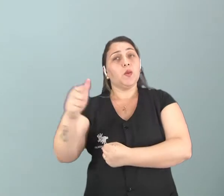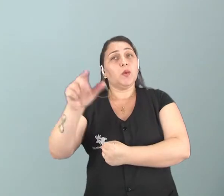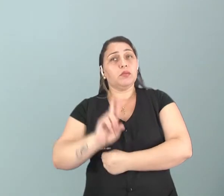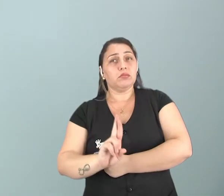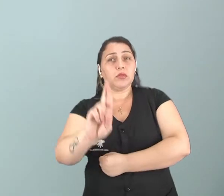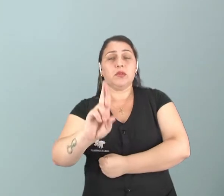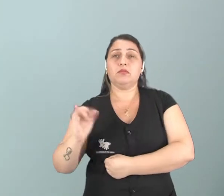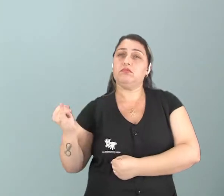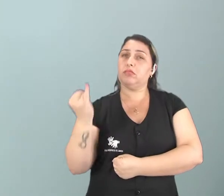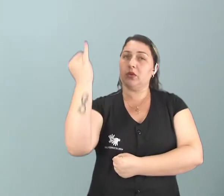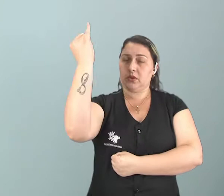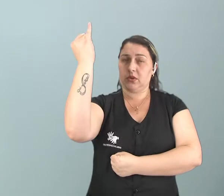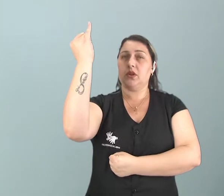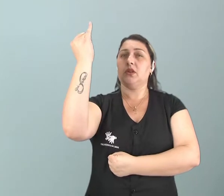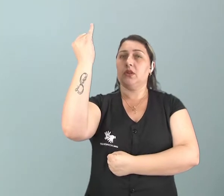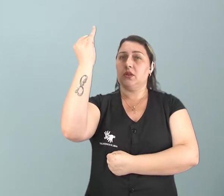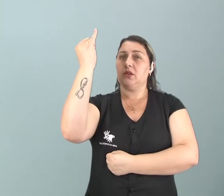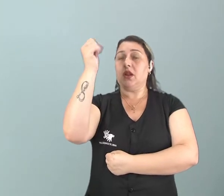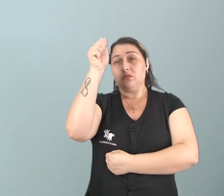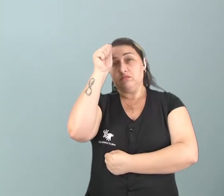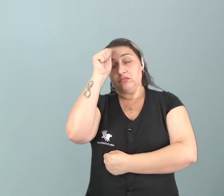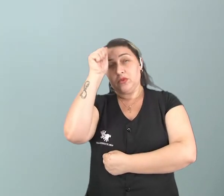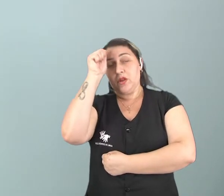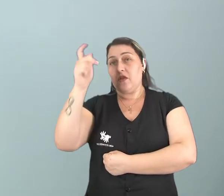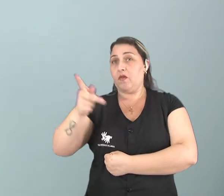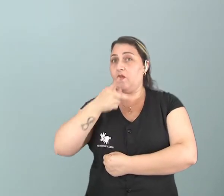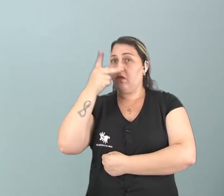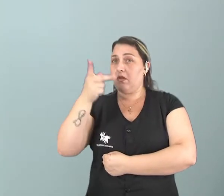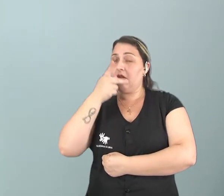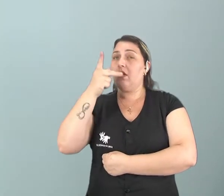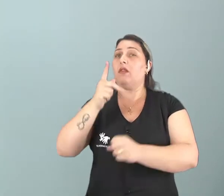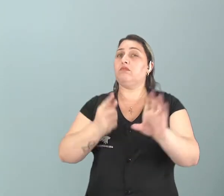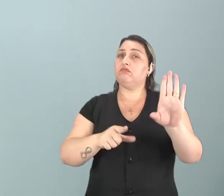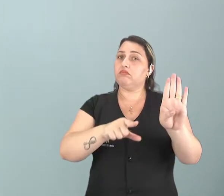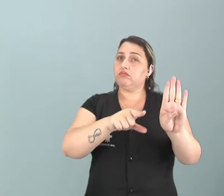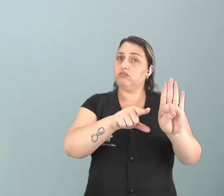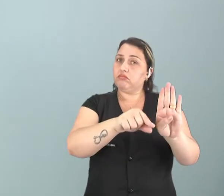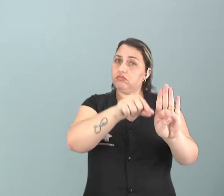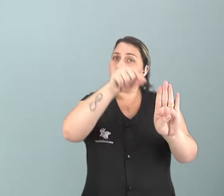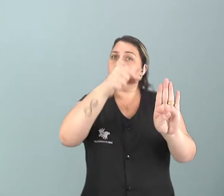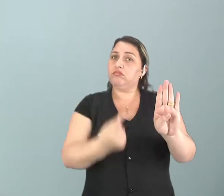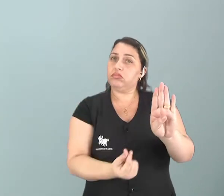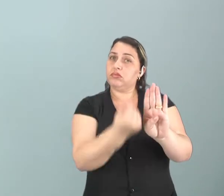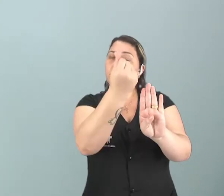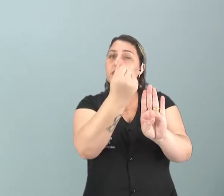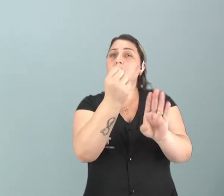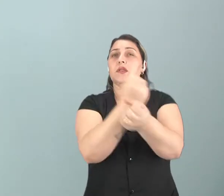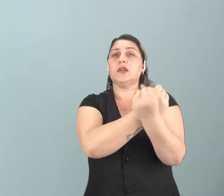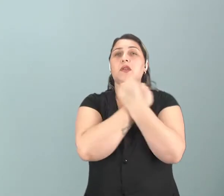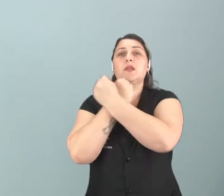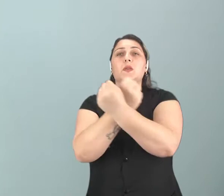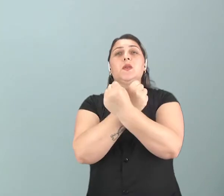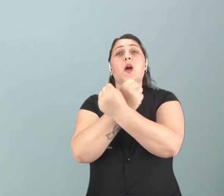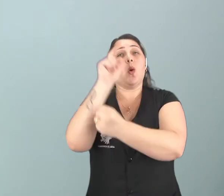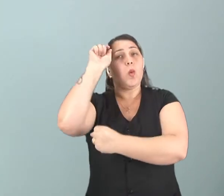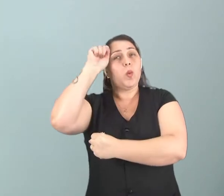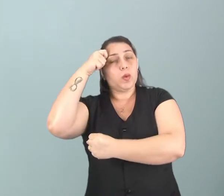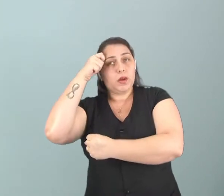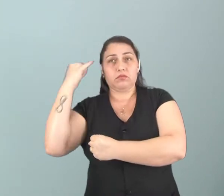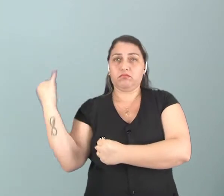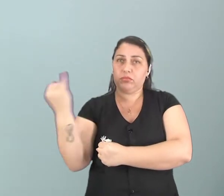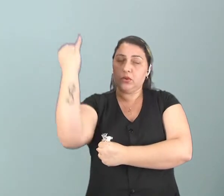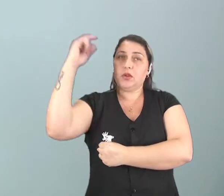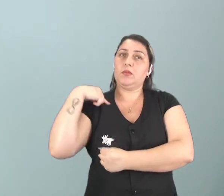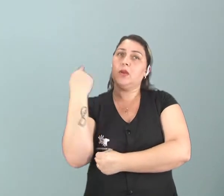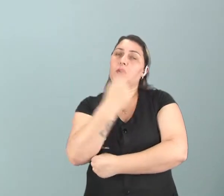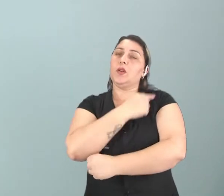muito importante, que em suas obras falou muito sobre a questão da burguesia e sobre a escravidão, e foi um negro muito importante para